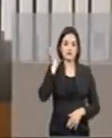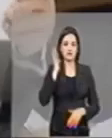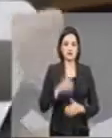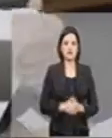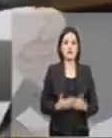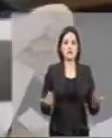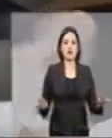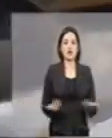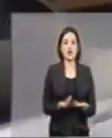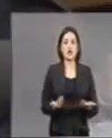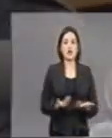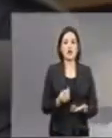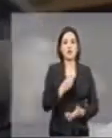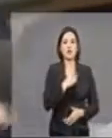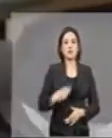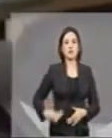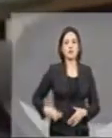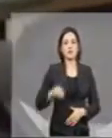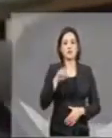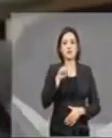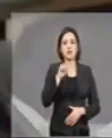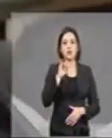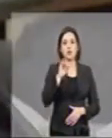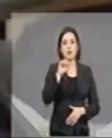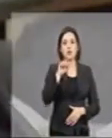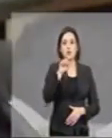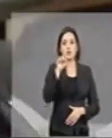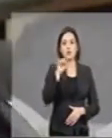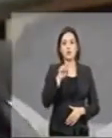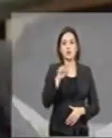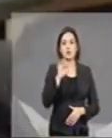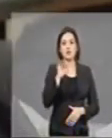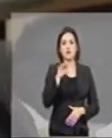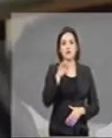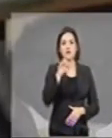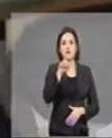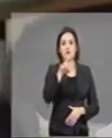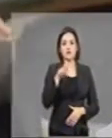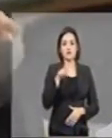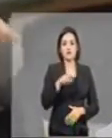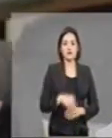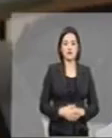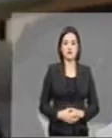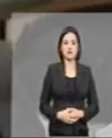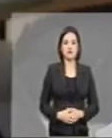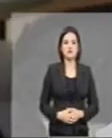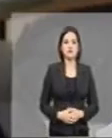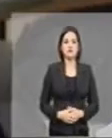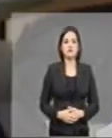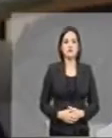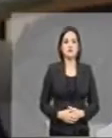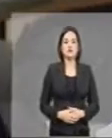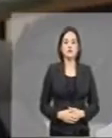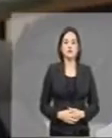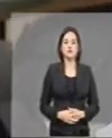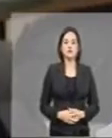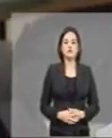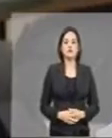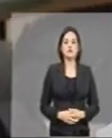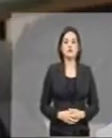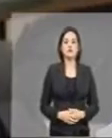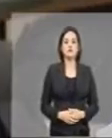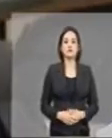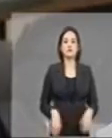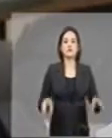presidente, na essência, nós estamos nos balizando, e é inclusive consta da causa petende,